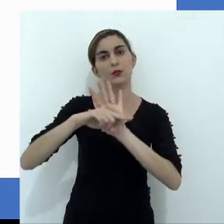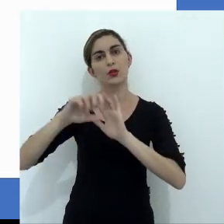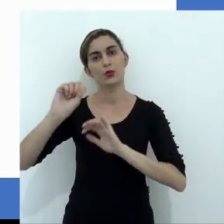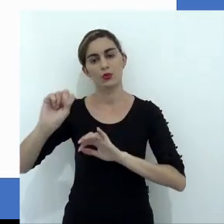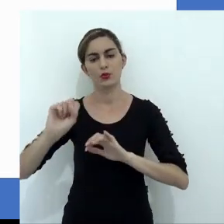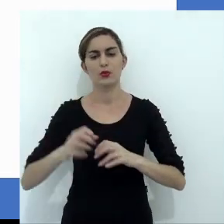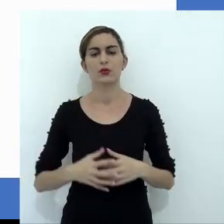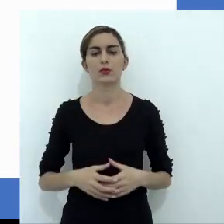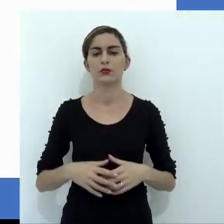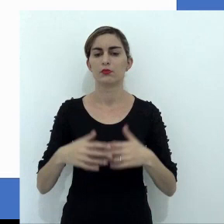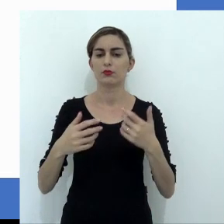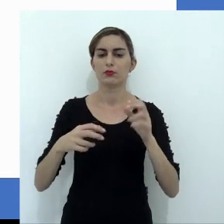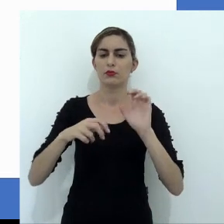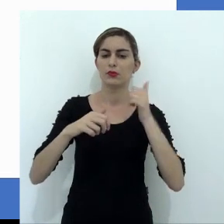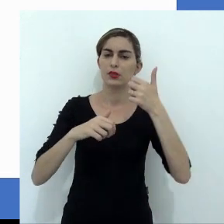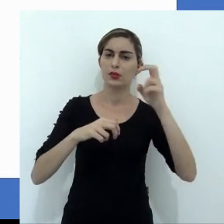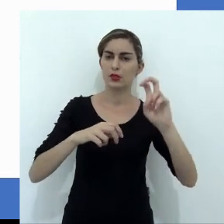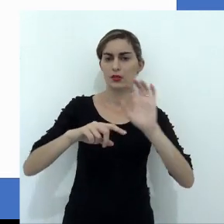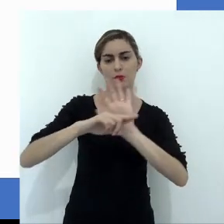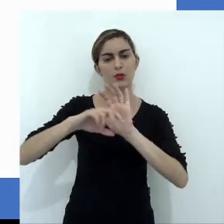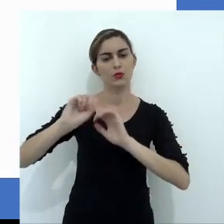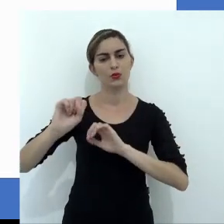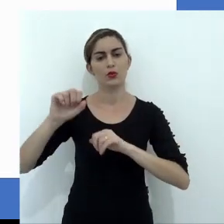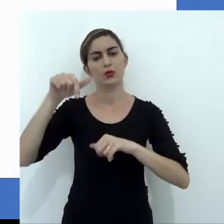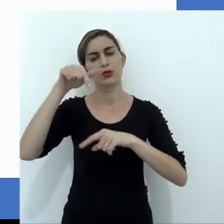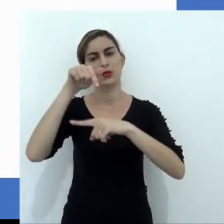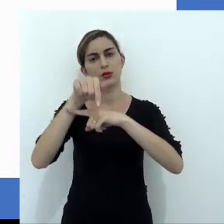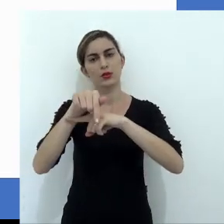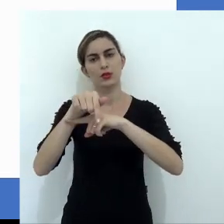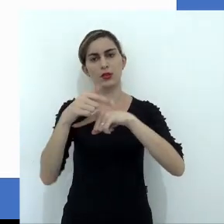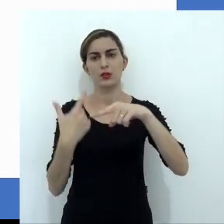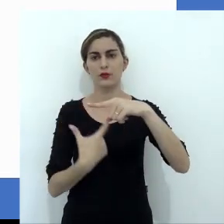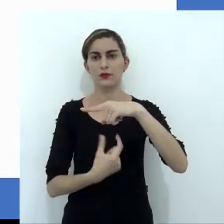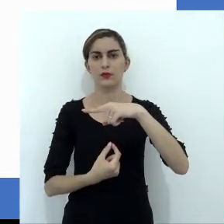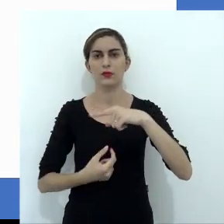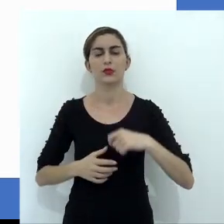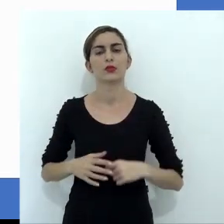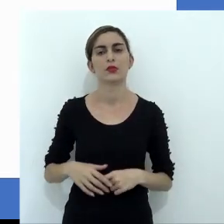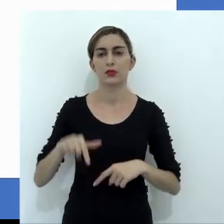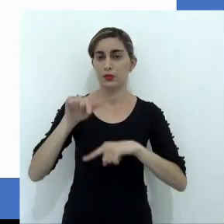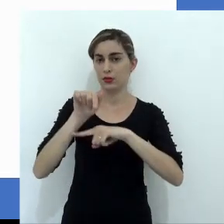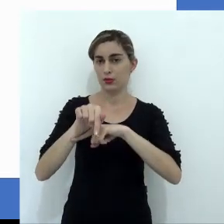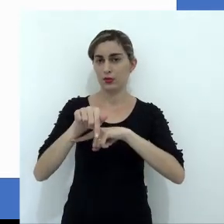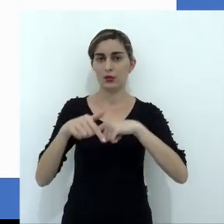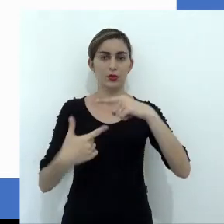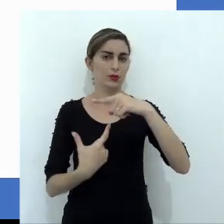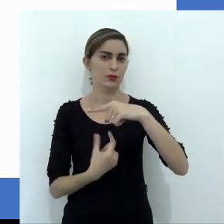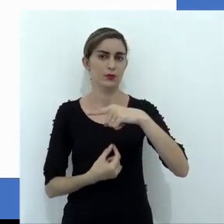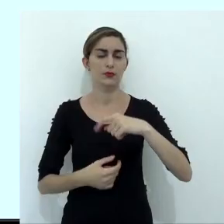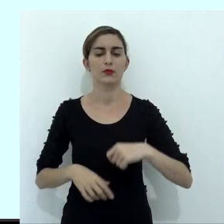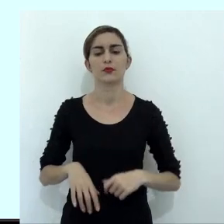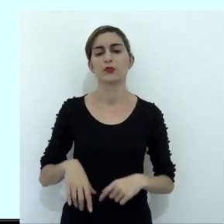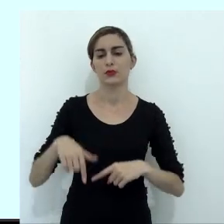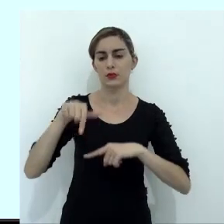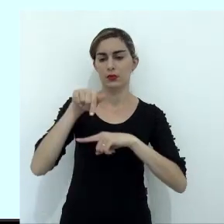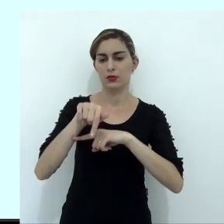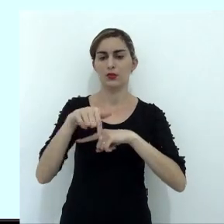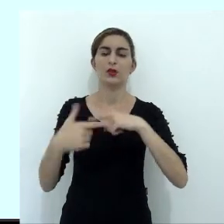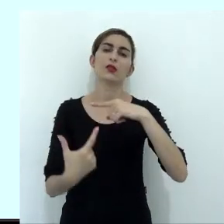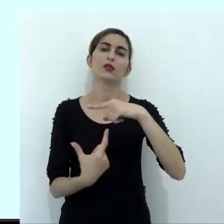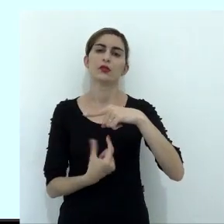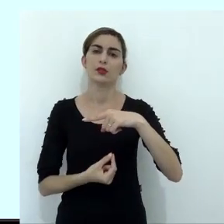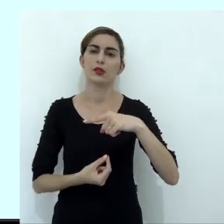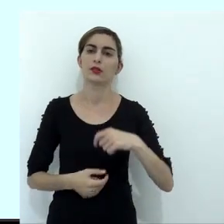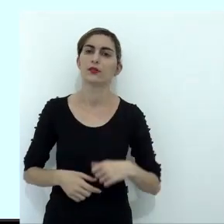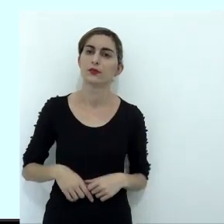menos 8. Tranquilidade, ó. Olha aí, ó. 15 menos 8, quanto que é, professor? É 7. Então, o resultado de 3/4 menos 2/5